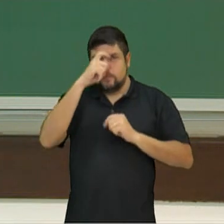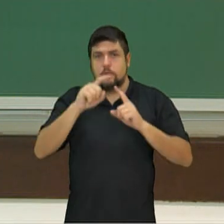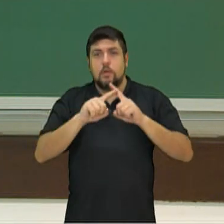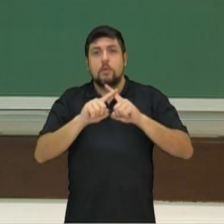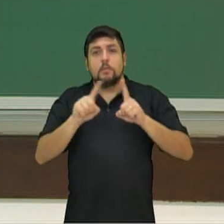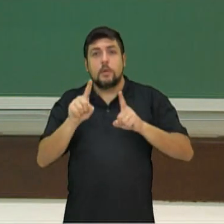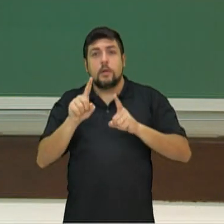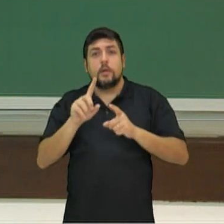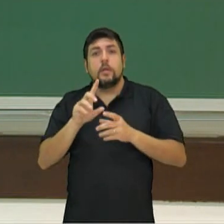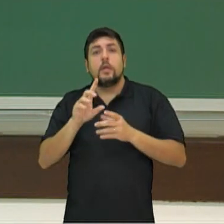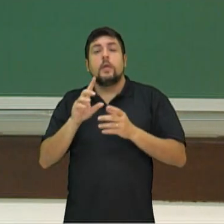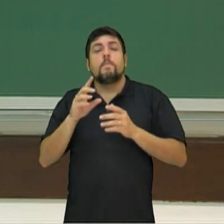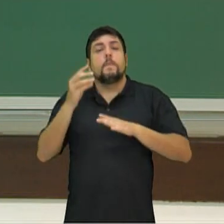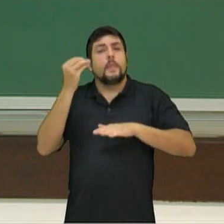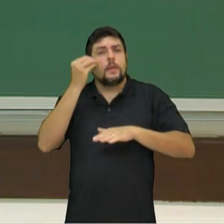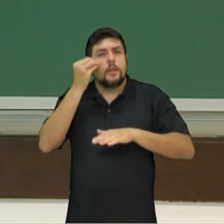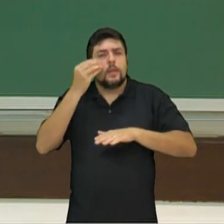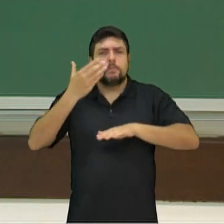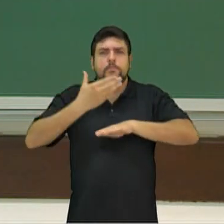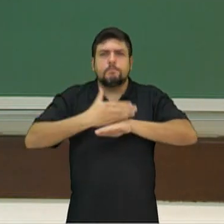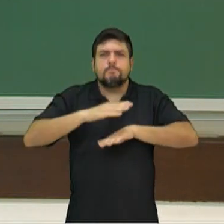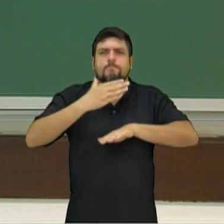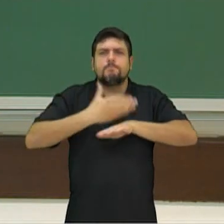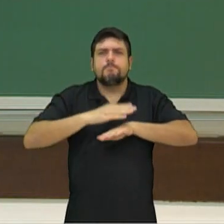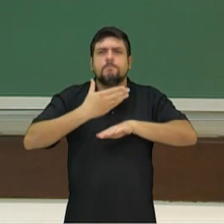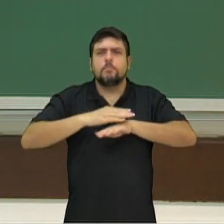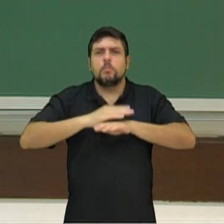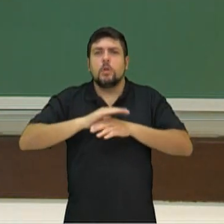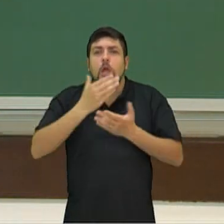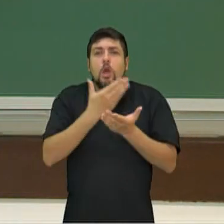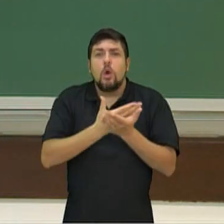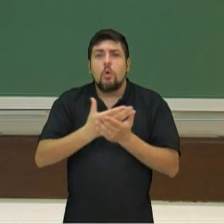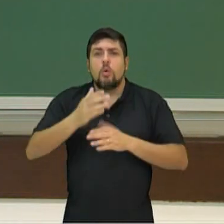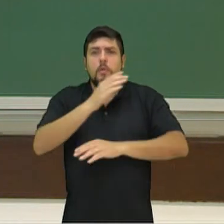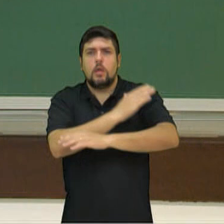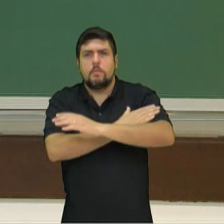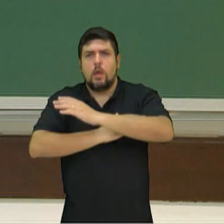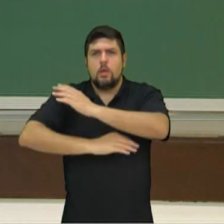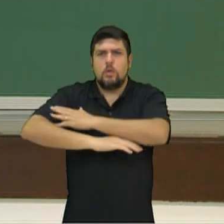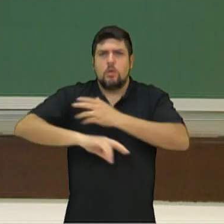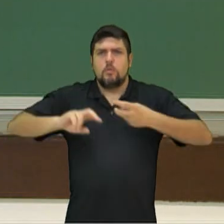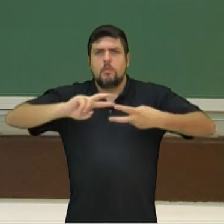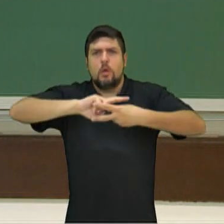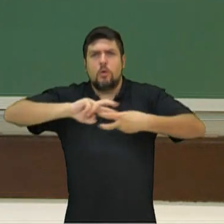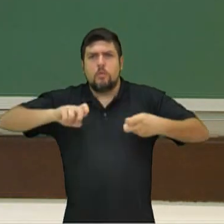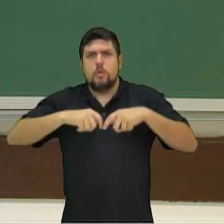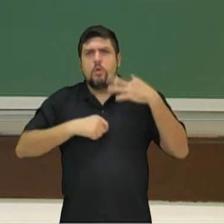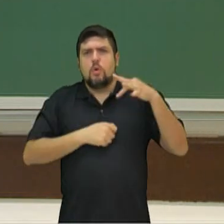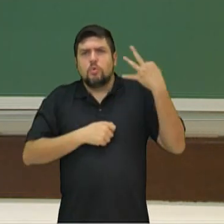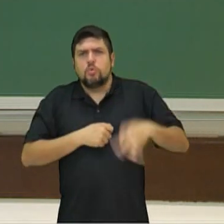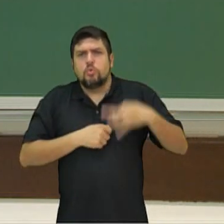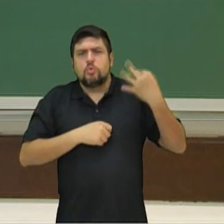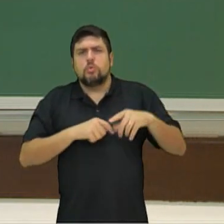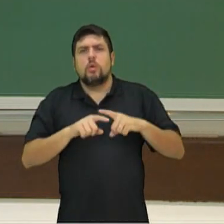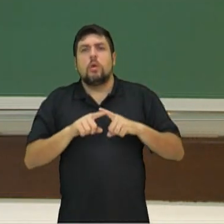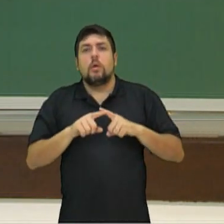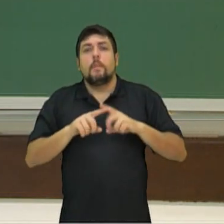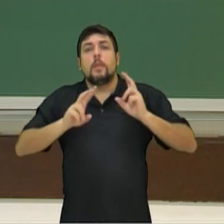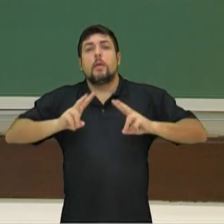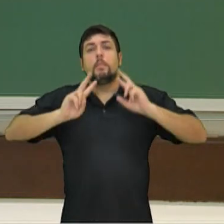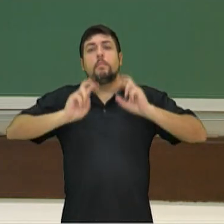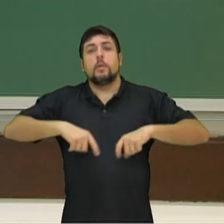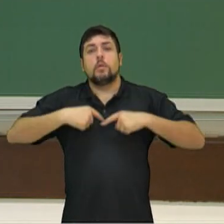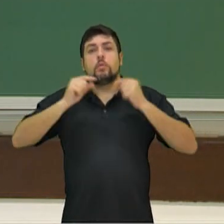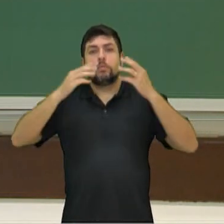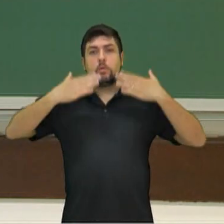isso. Todo mundo fala muito, né? Quando você está fazendo, está doendo mesmo assim, não é para causar lesão, não é isso, né? Mas é porque o esforço está sendo tão grande, é